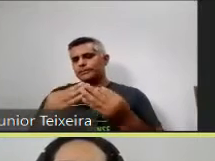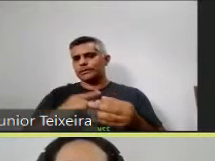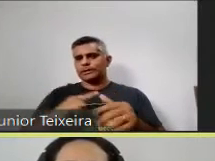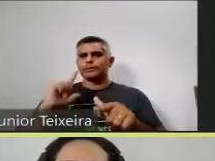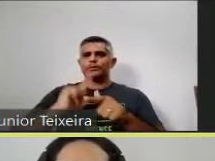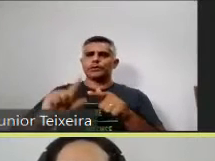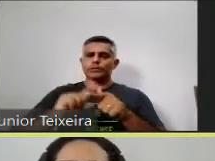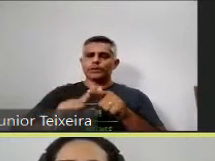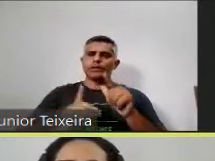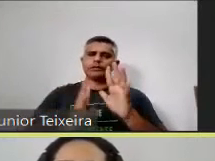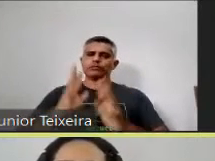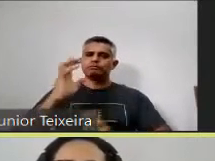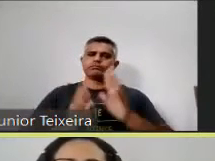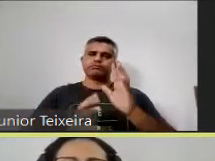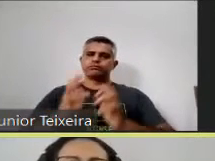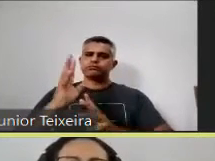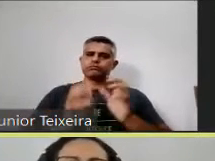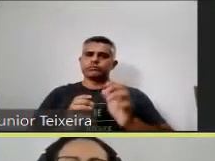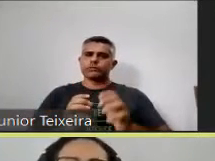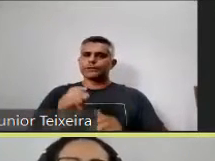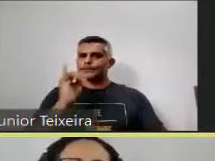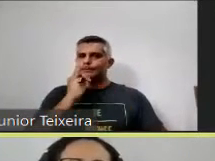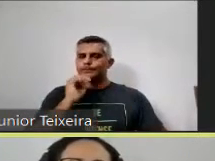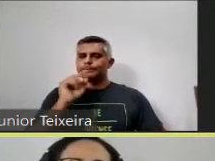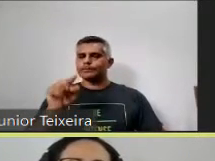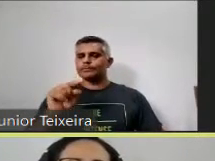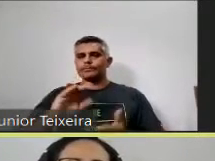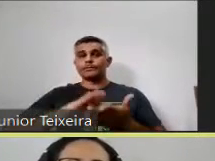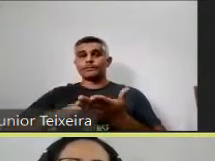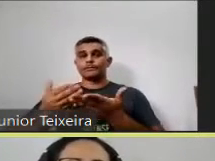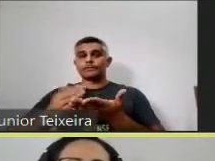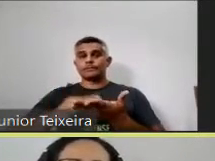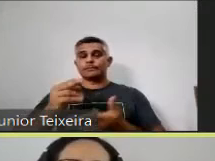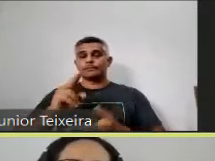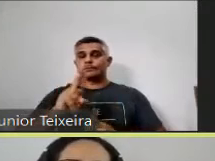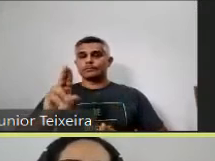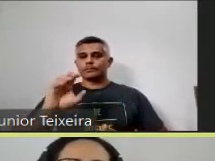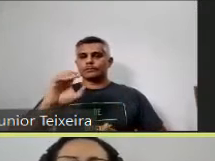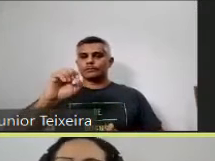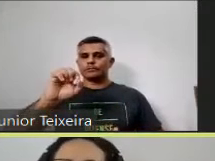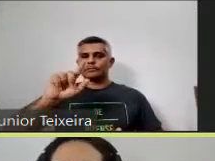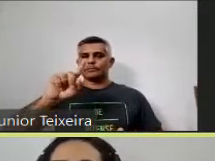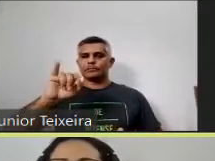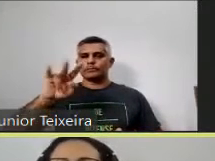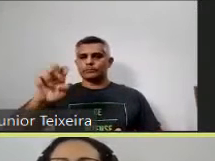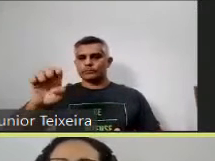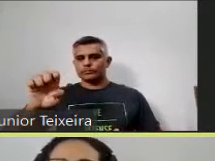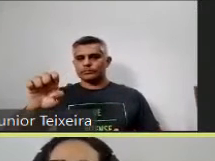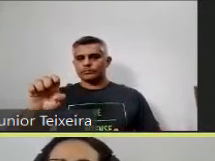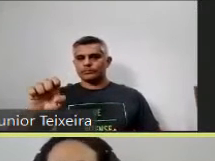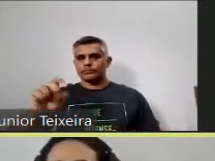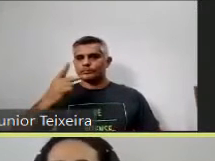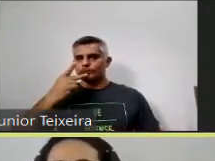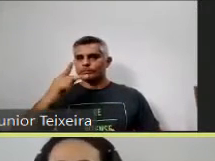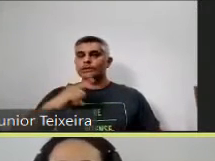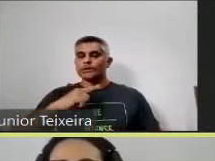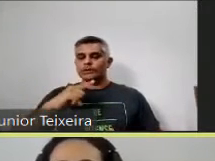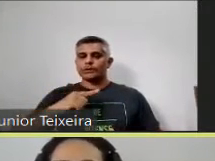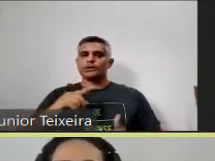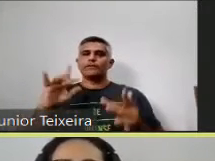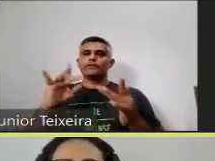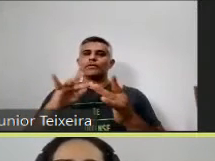intérprete Olive, que está à esquerda, ele fala que ele teve contato com a família de um determinado aluno para